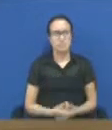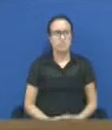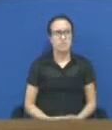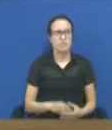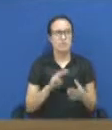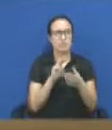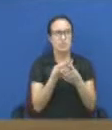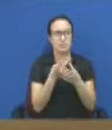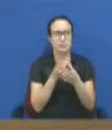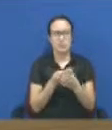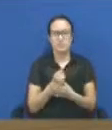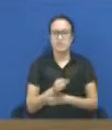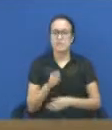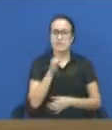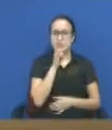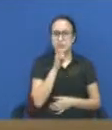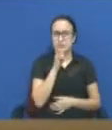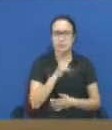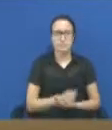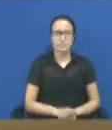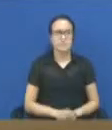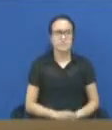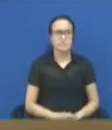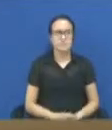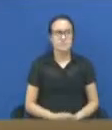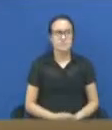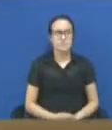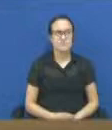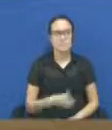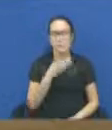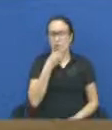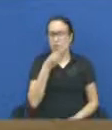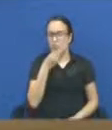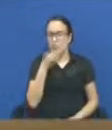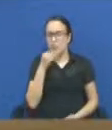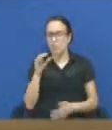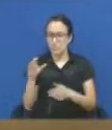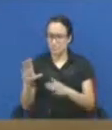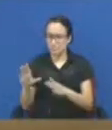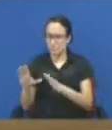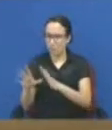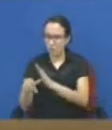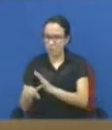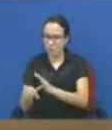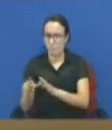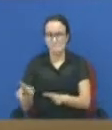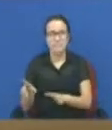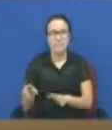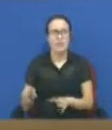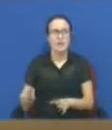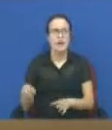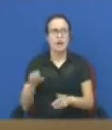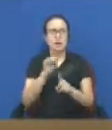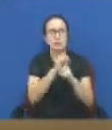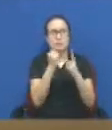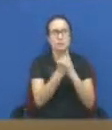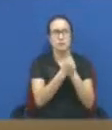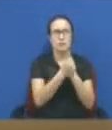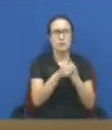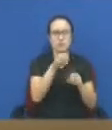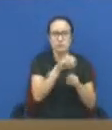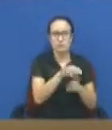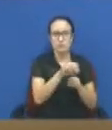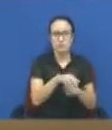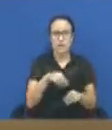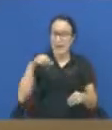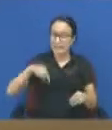exemplo. O menino cometeu um pequeno delito, vai ter que cumprir uma medida socioeducativa. Ninguém quer receber o moleque, né? A Câmara vai receber. Nós